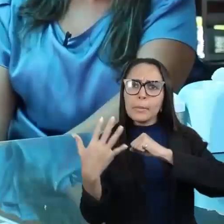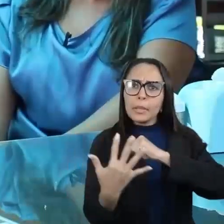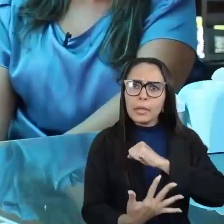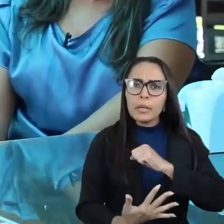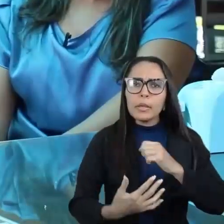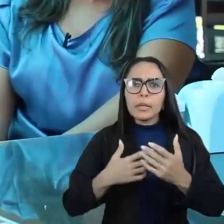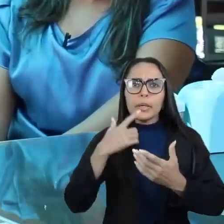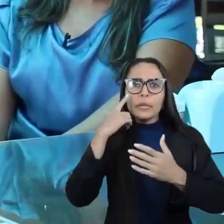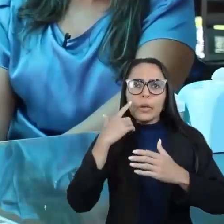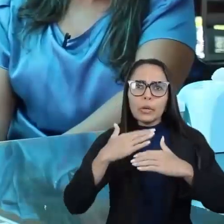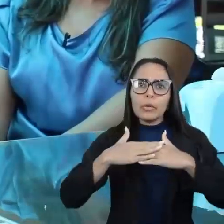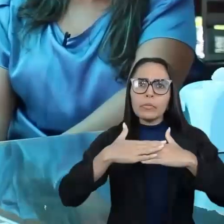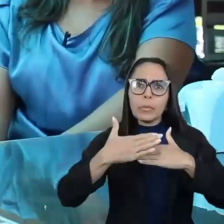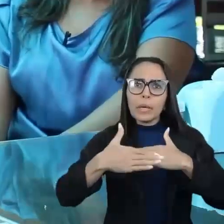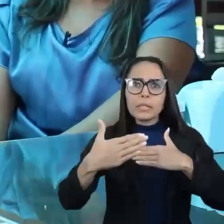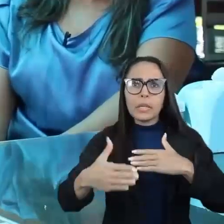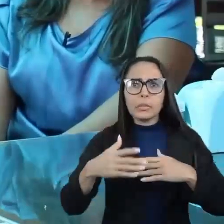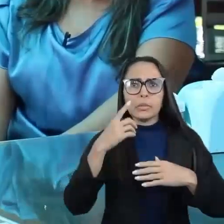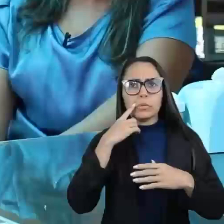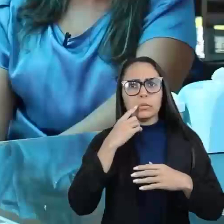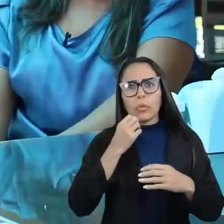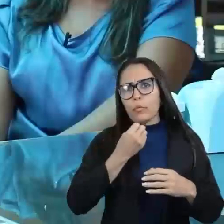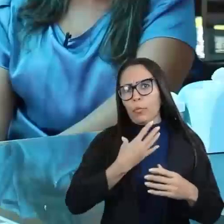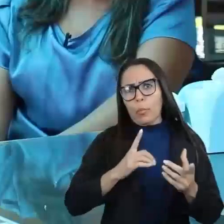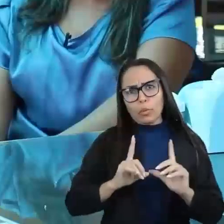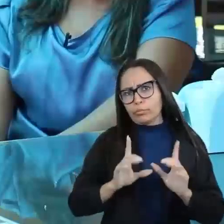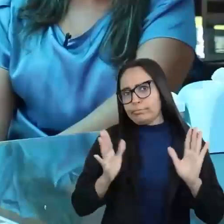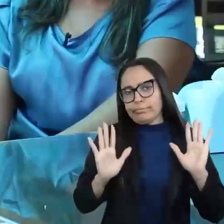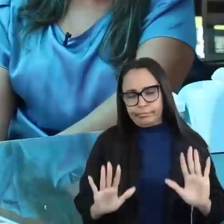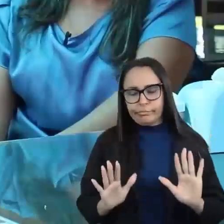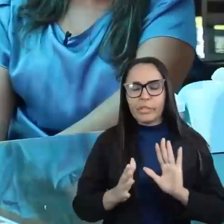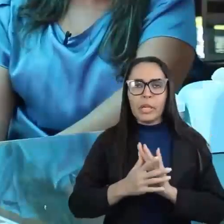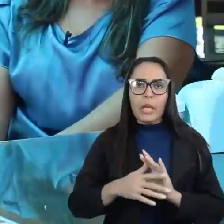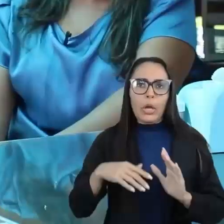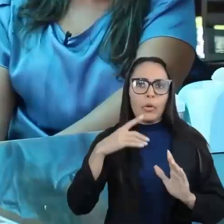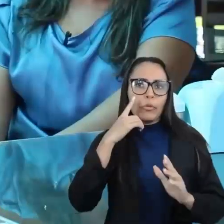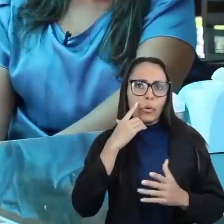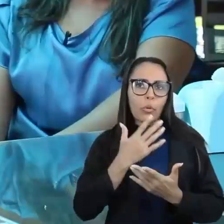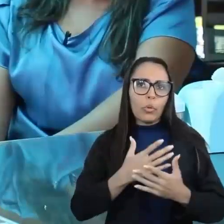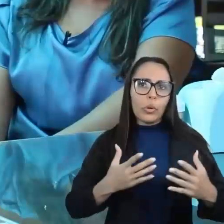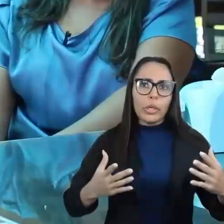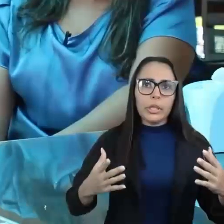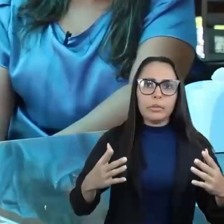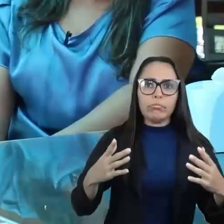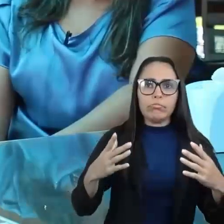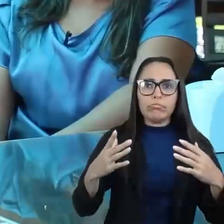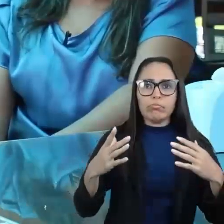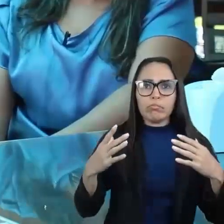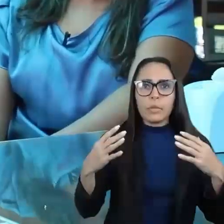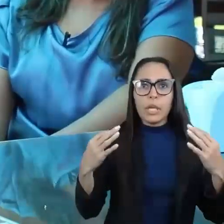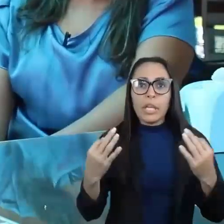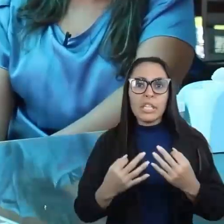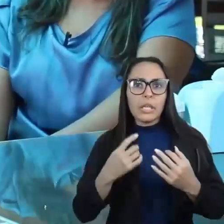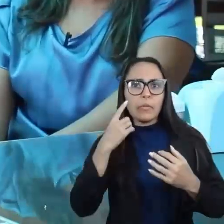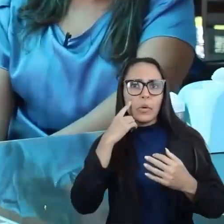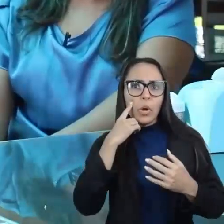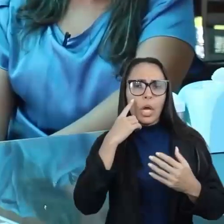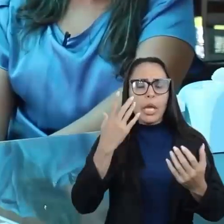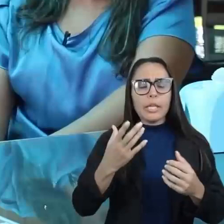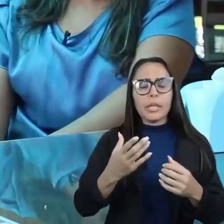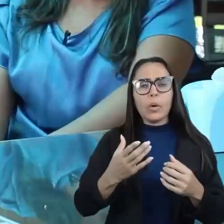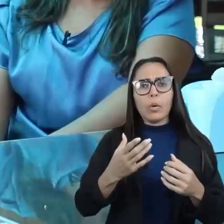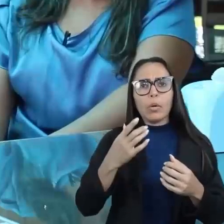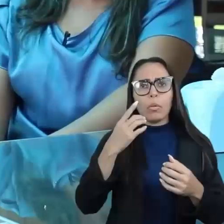que passamos. Não foi bom, claro que não. Foi incrível, uma coisa incrível, deu fora da realidade,